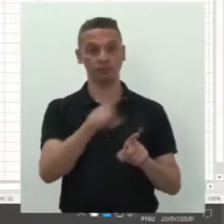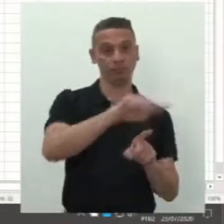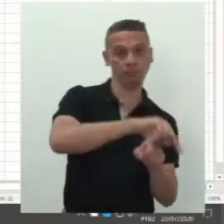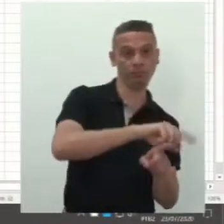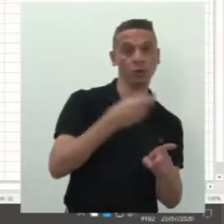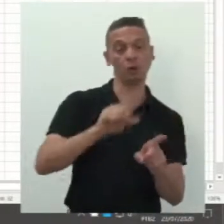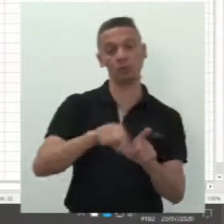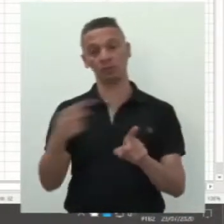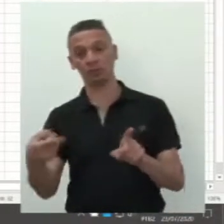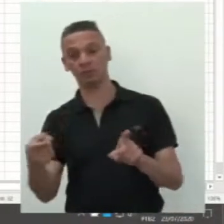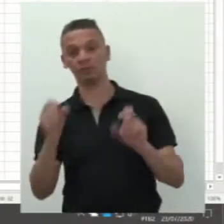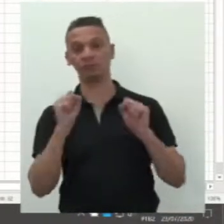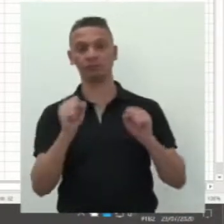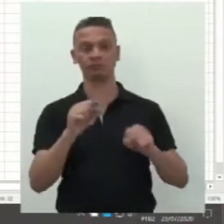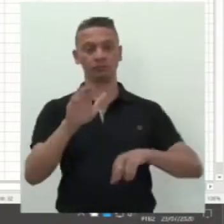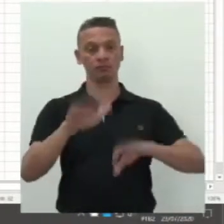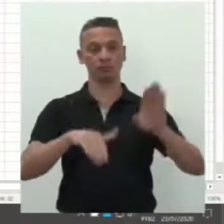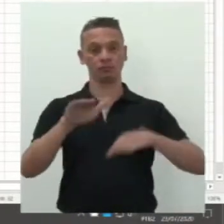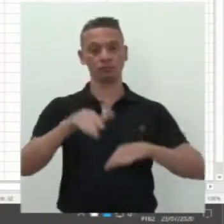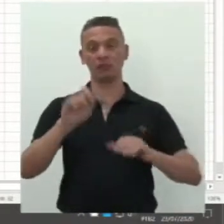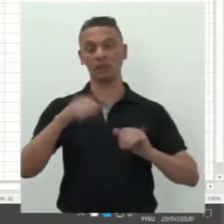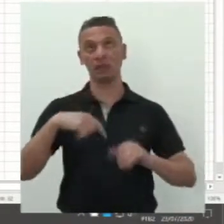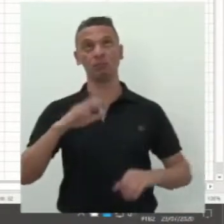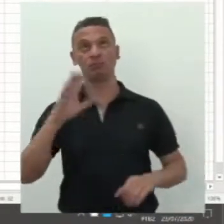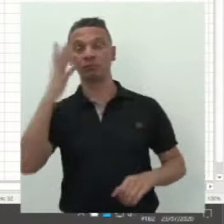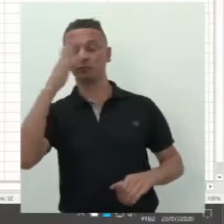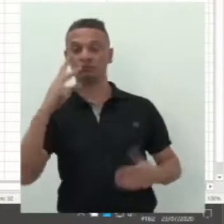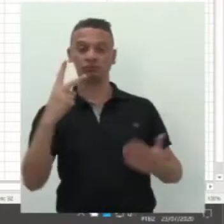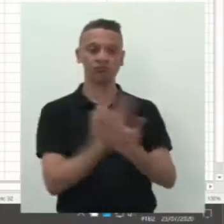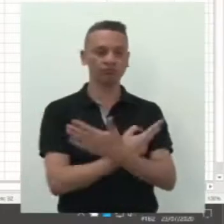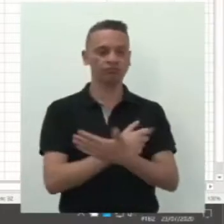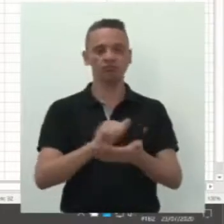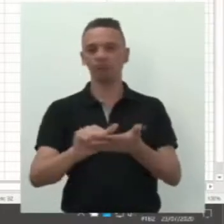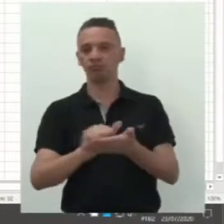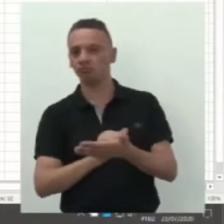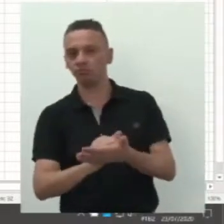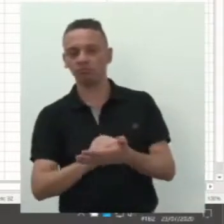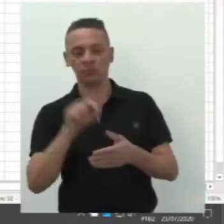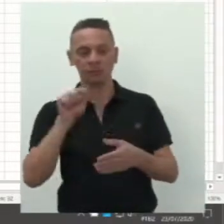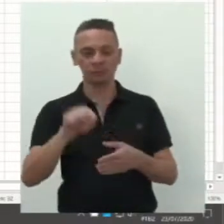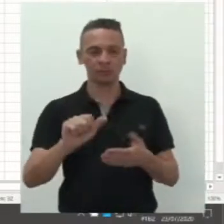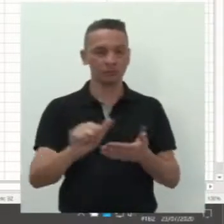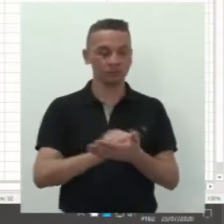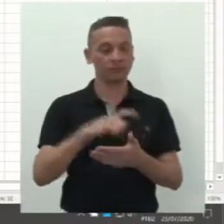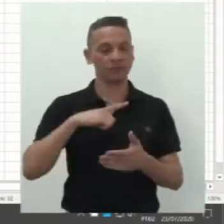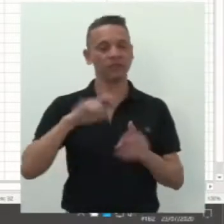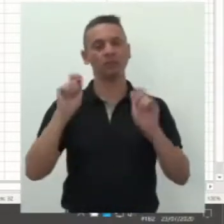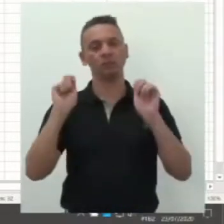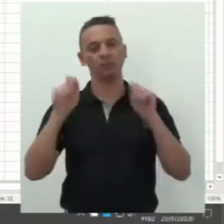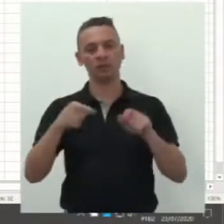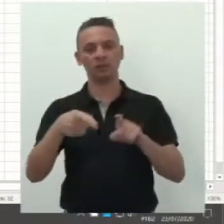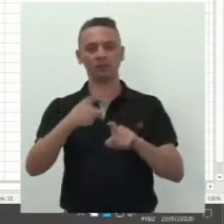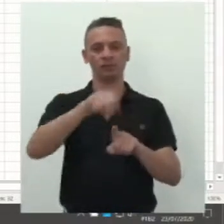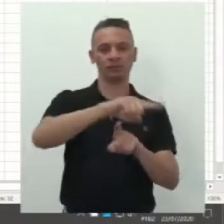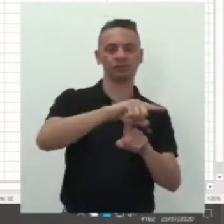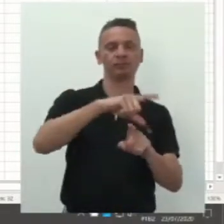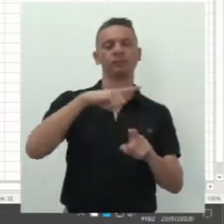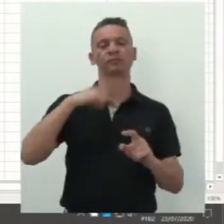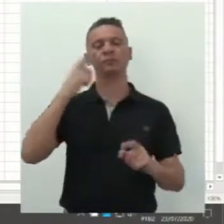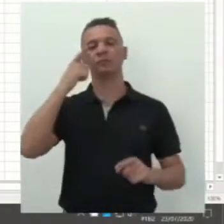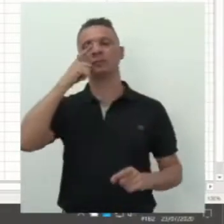o refazer. Caso eu cometa algum engano, algum erro, né, clique ou apague algum dado que eu não queira, eu consigo